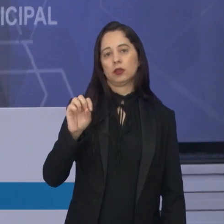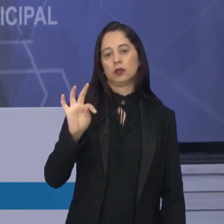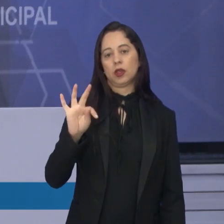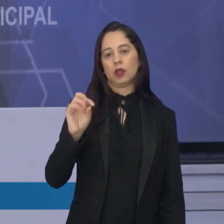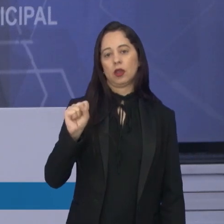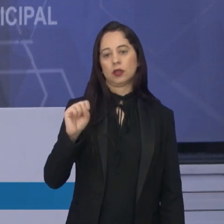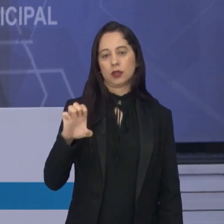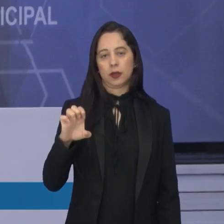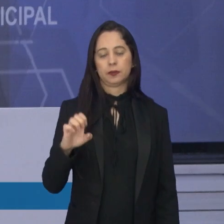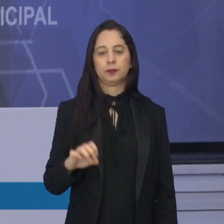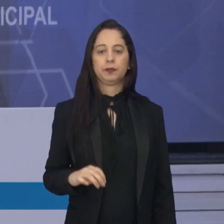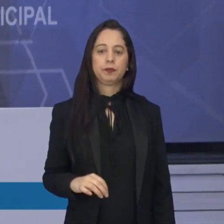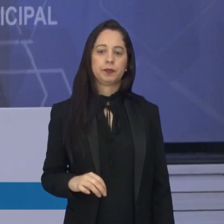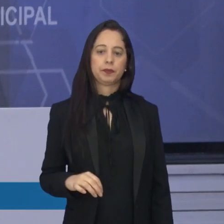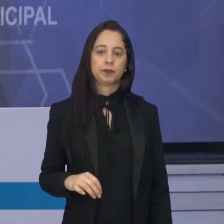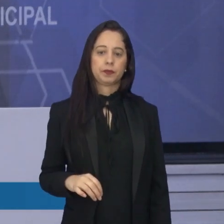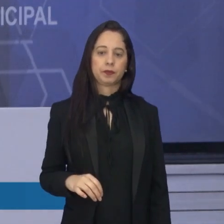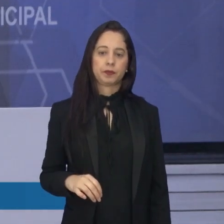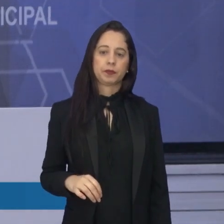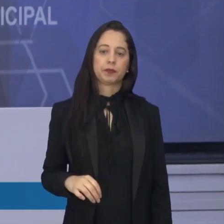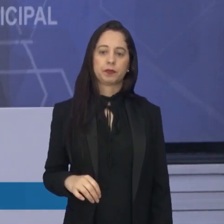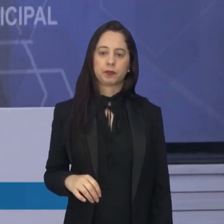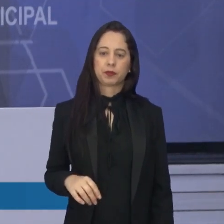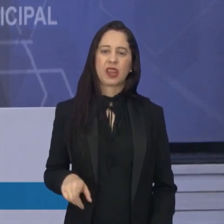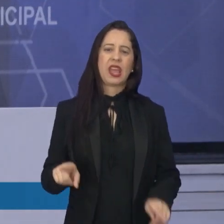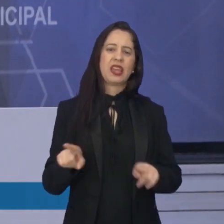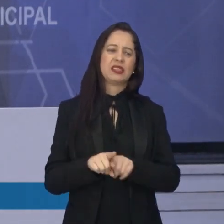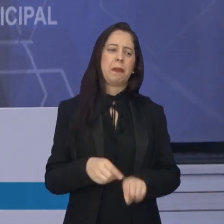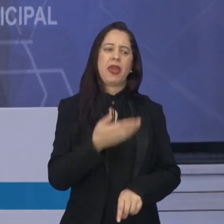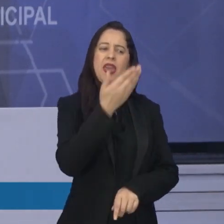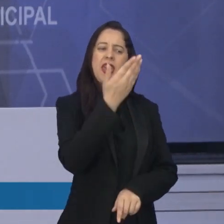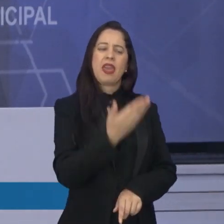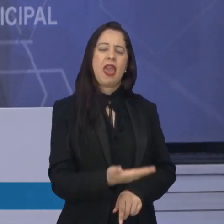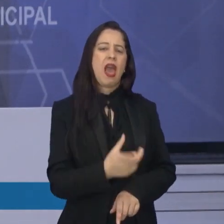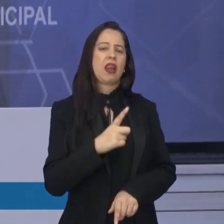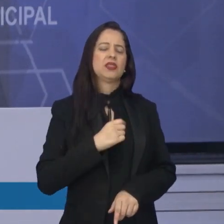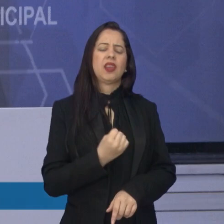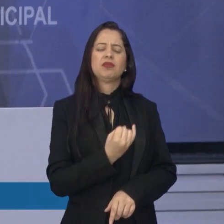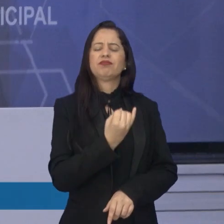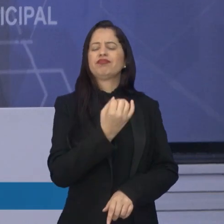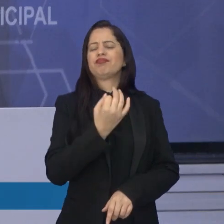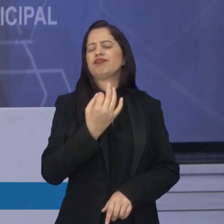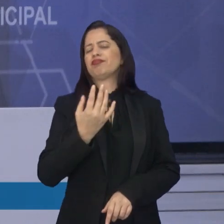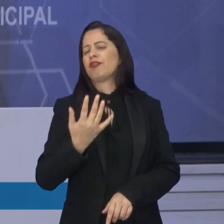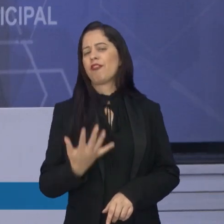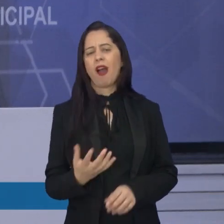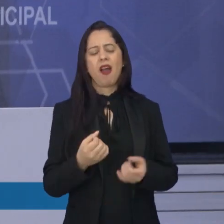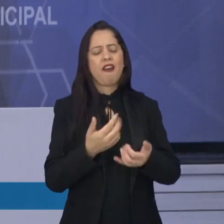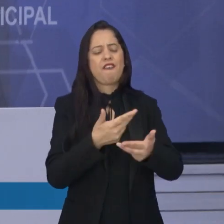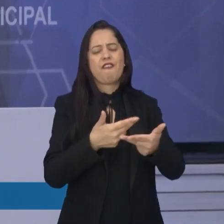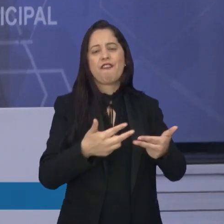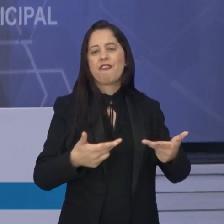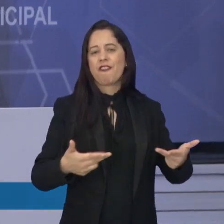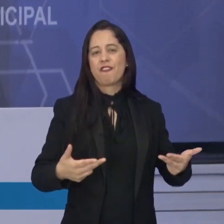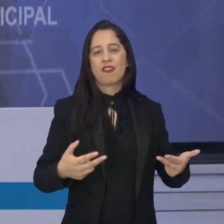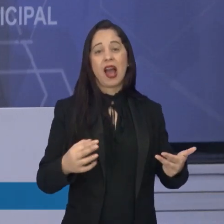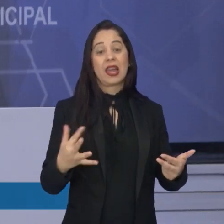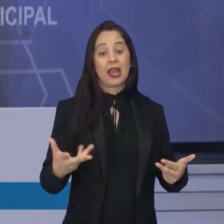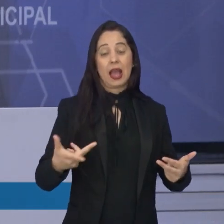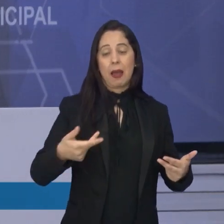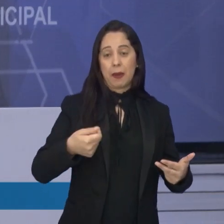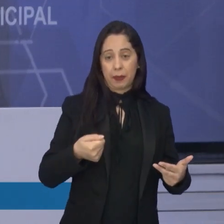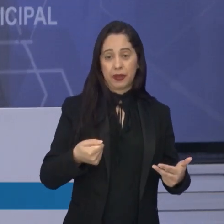Eu vejo também, além das inúmeras qualidades que ela tem, eu acredito que se sobrepõe